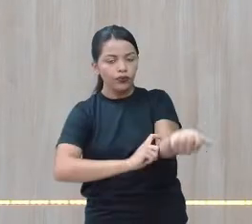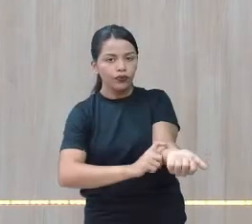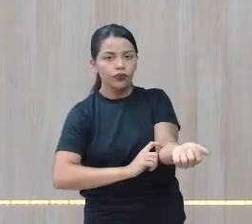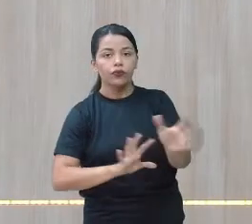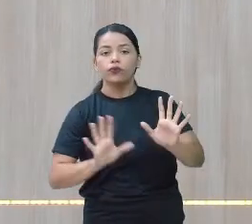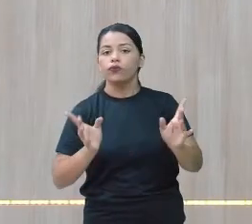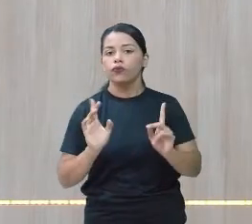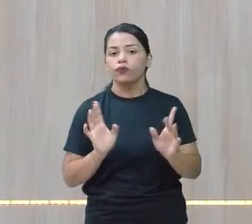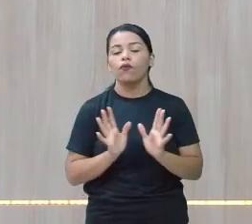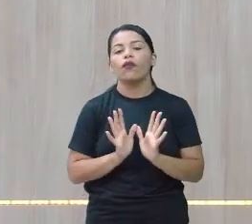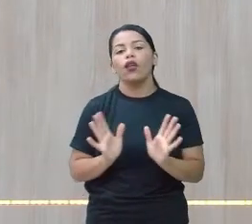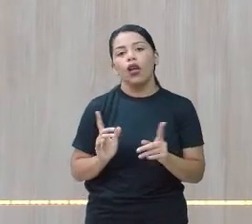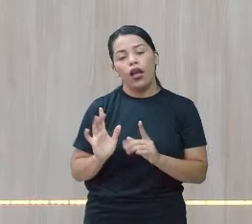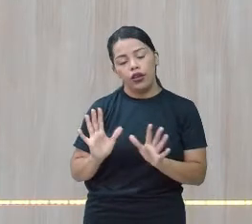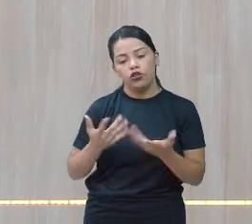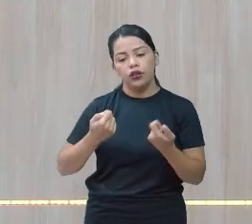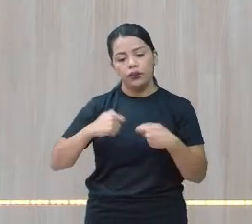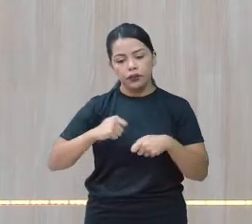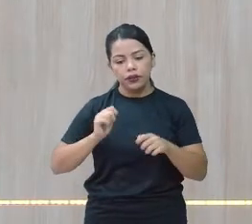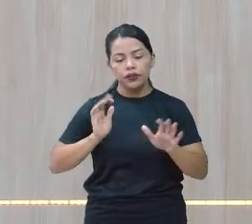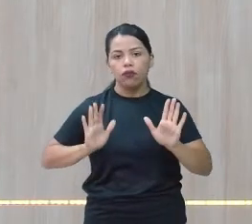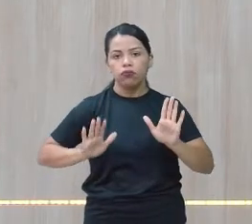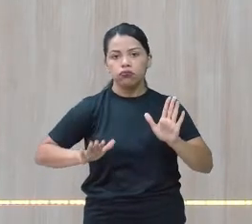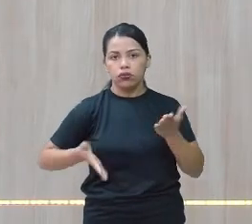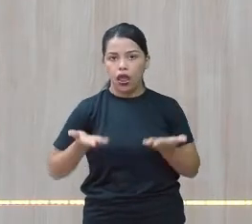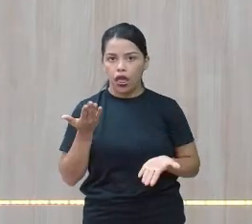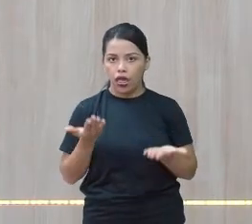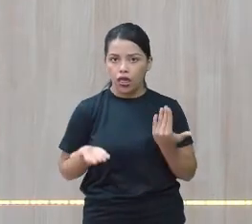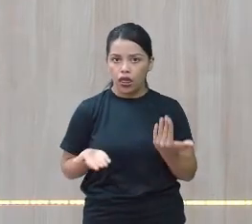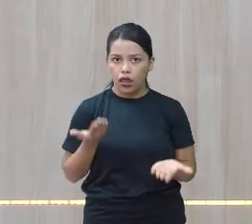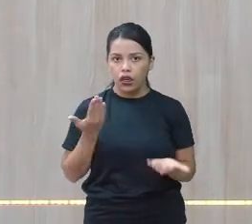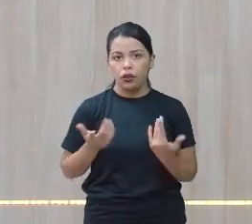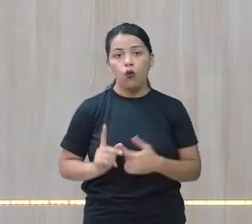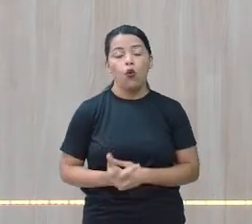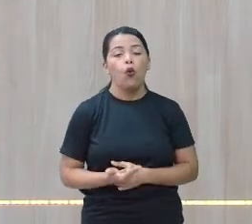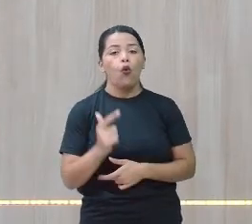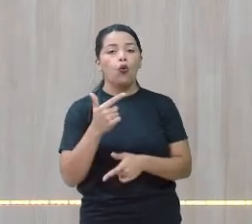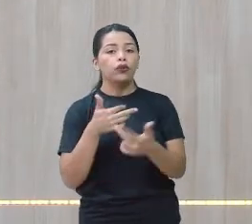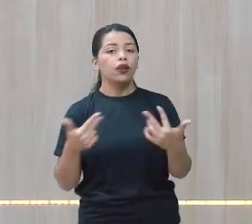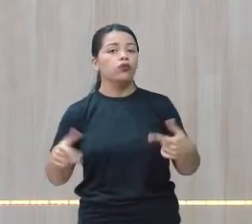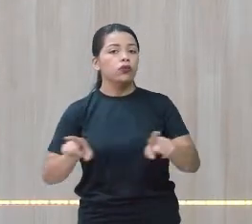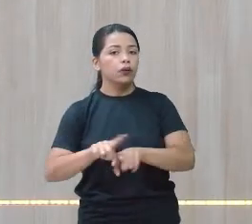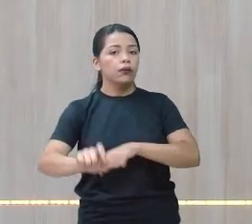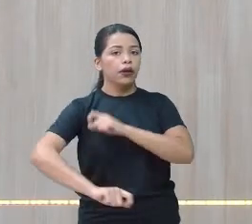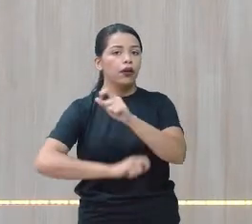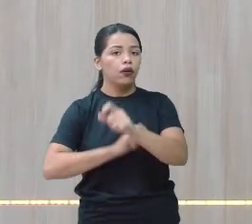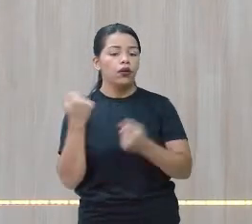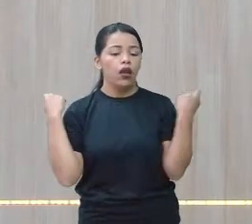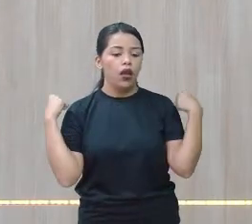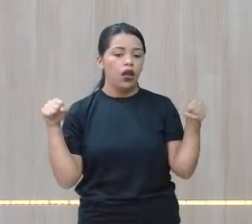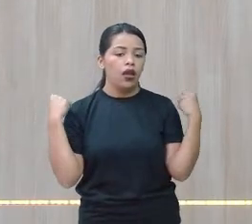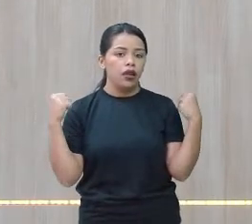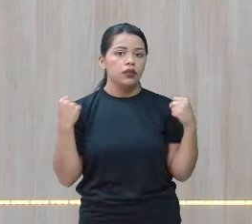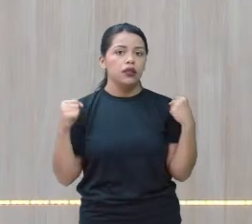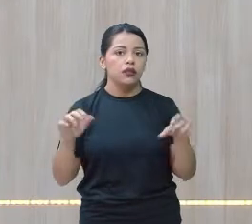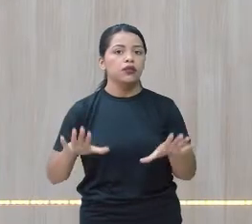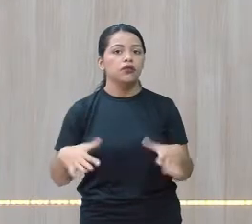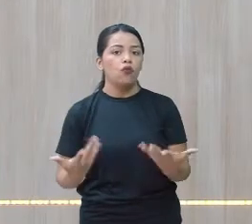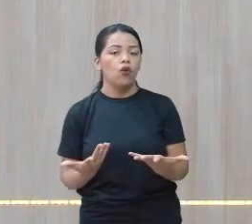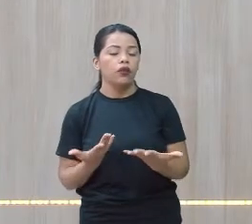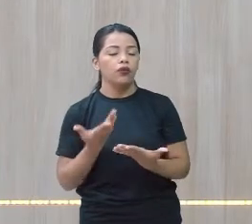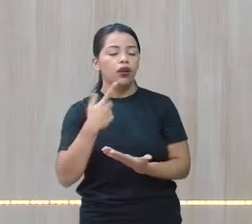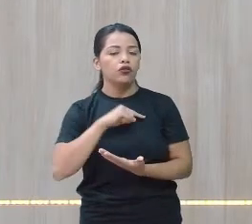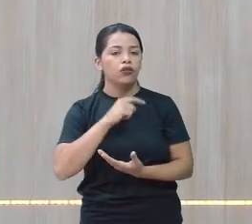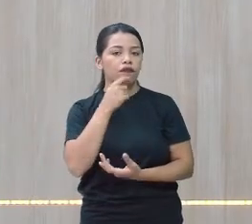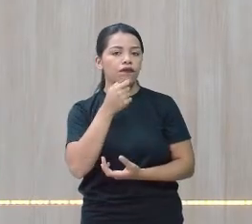é o exercício, né? Quando a gente desencadeia, começa a fazer as coisas erradas, para entrar no eixo vai demorar. E a gente, mais uma